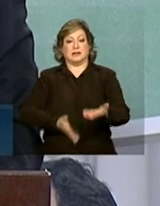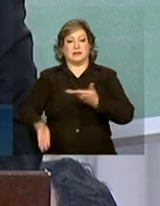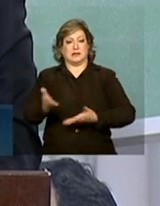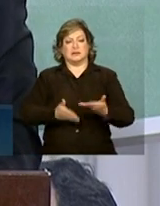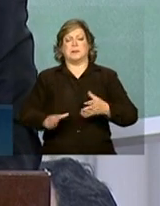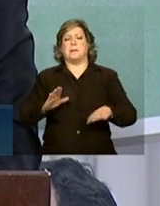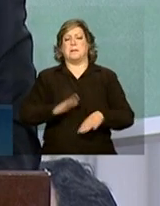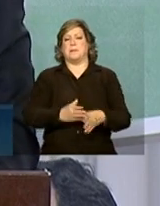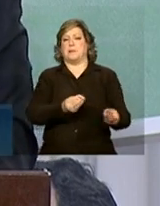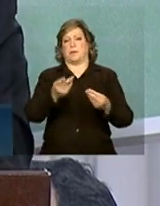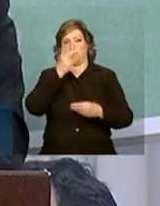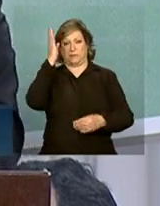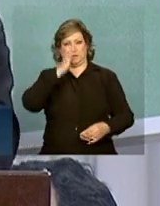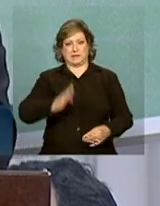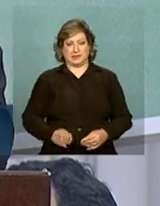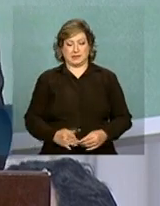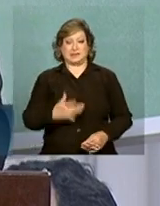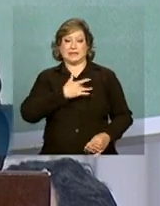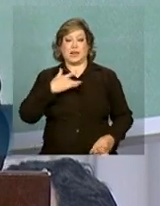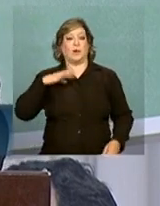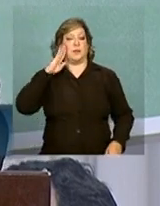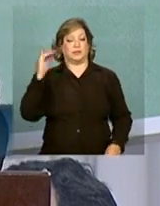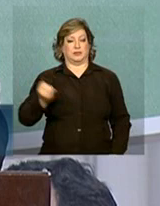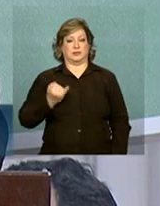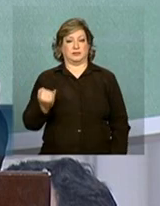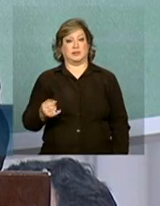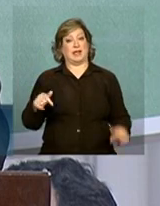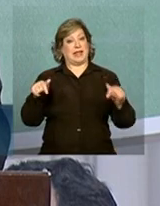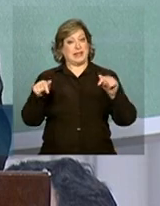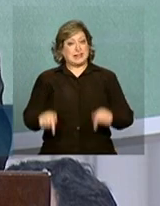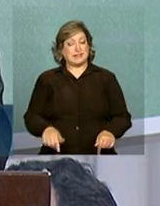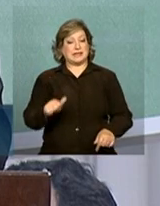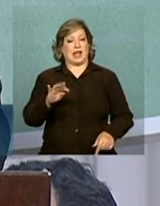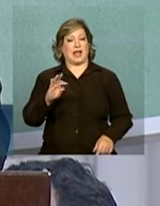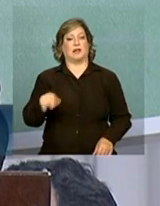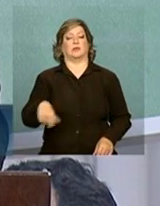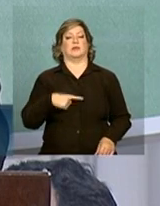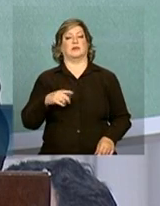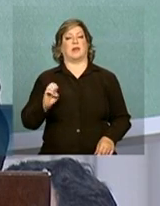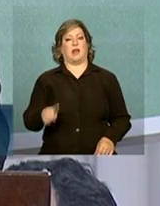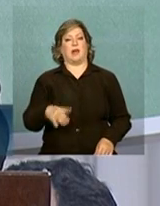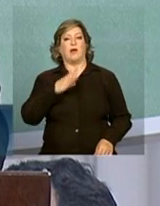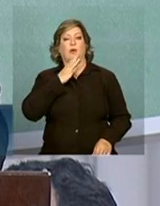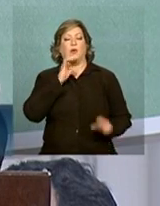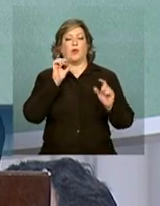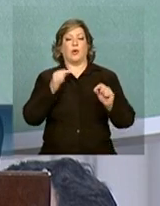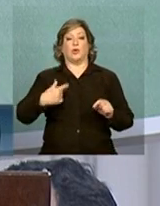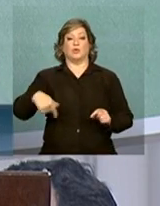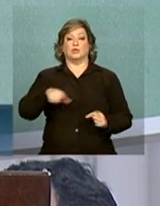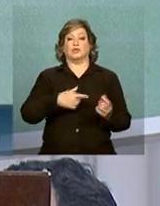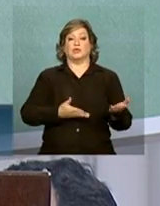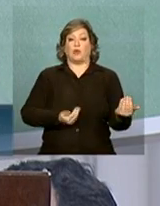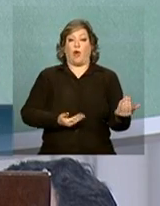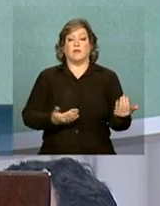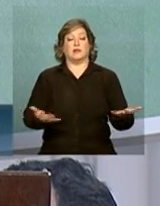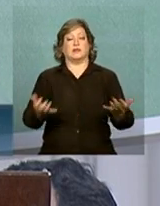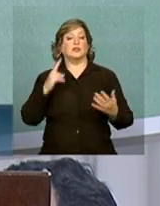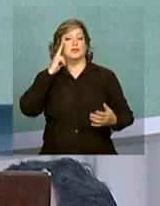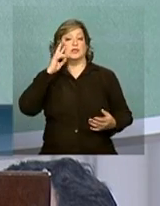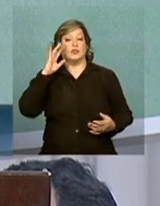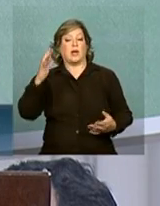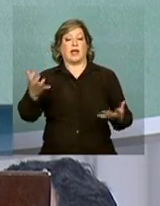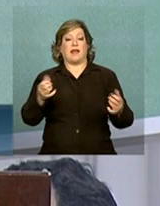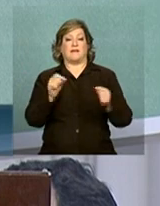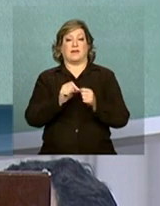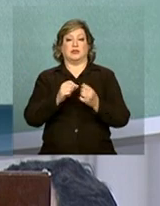de coragem será reconhecido com os novos jovens brasileiros que sonham em fazer medicina e terão acesso a um curso de